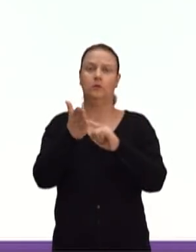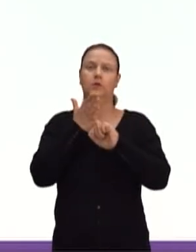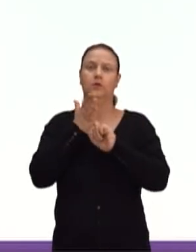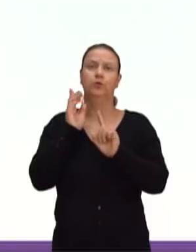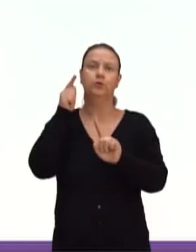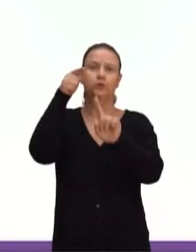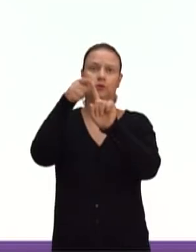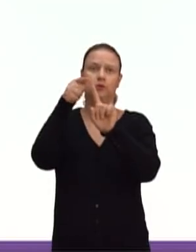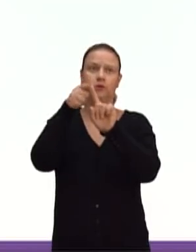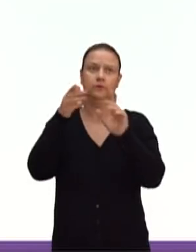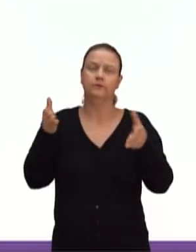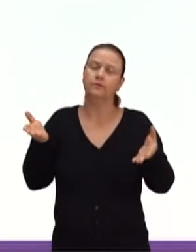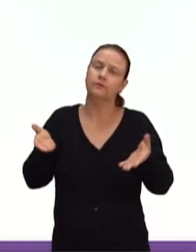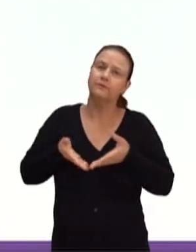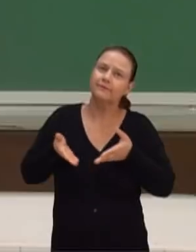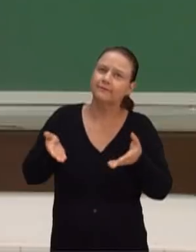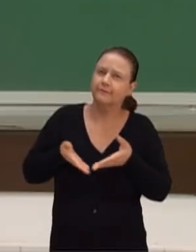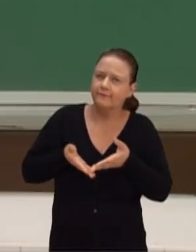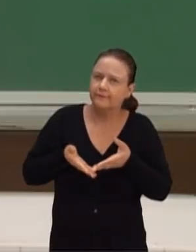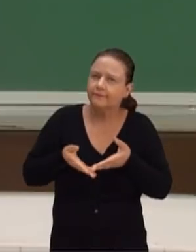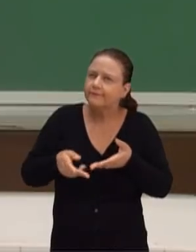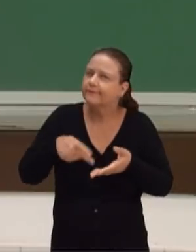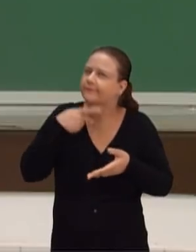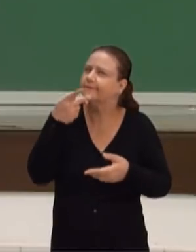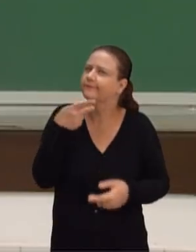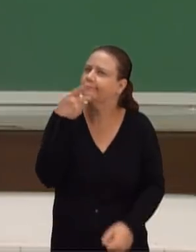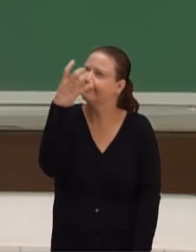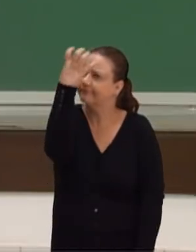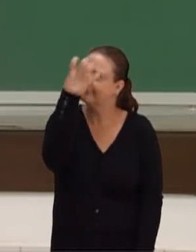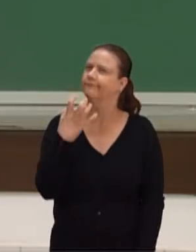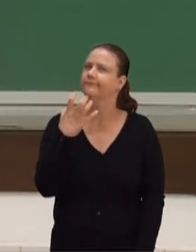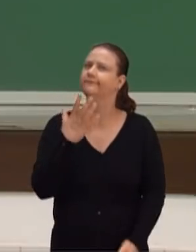agora, falando bem sério.